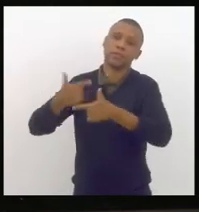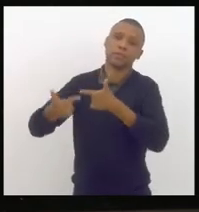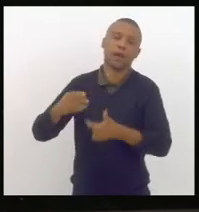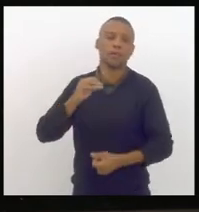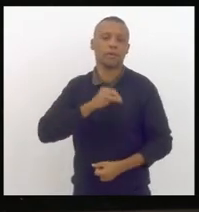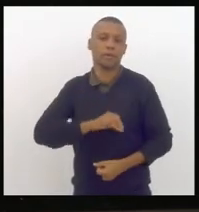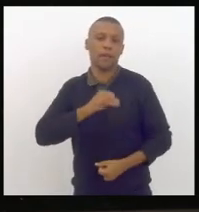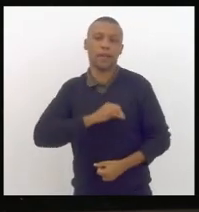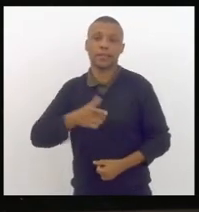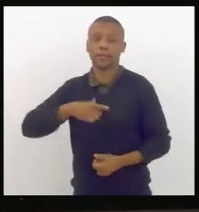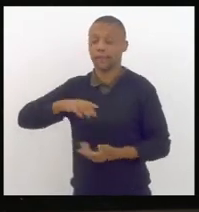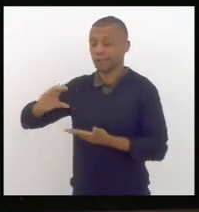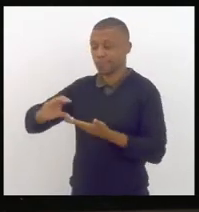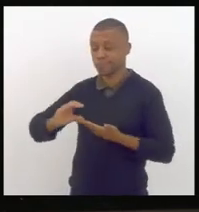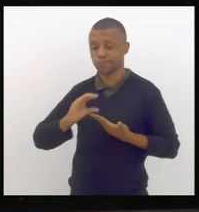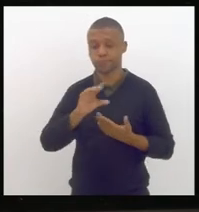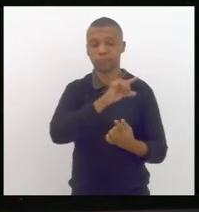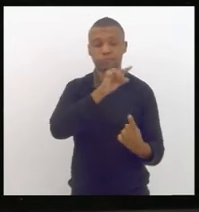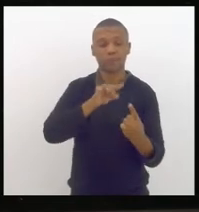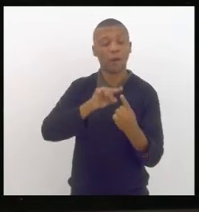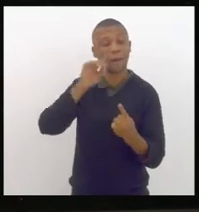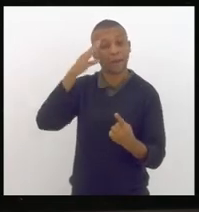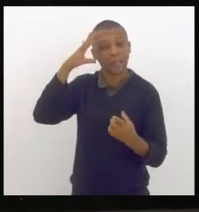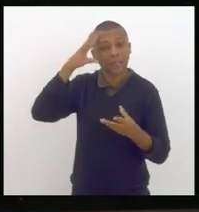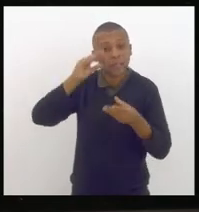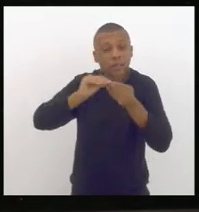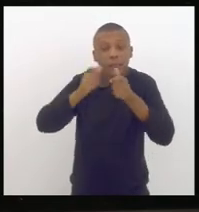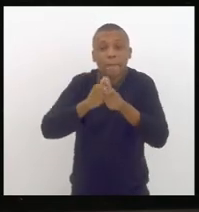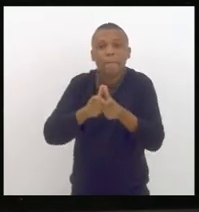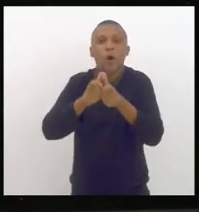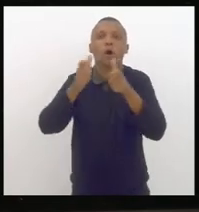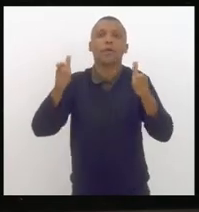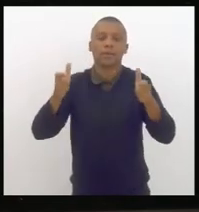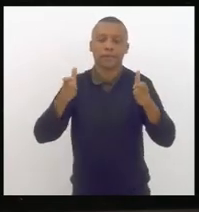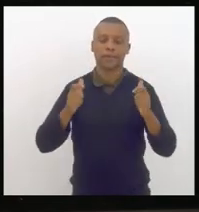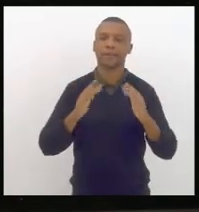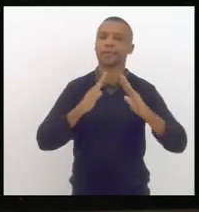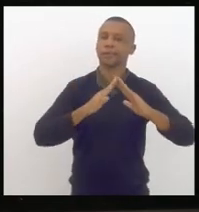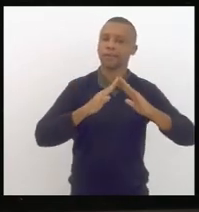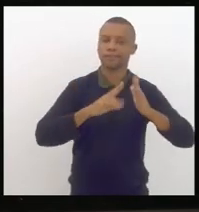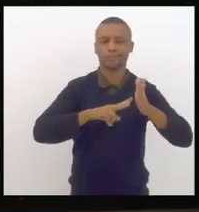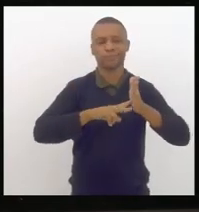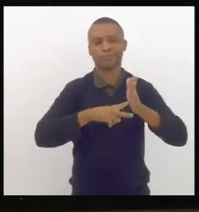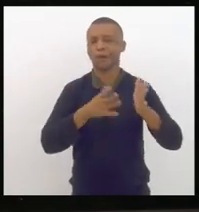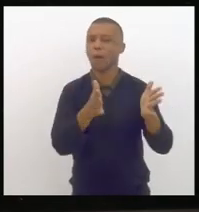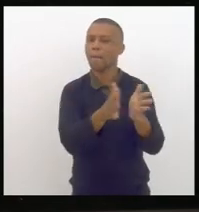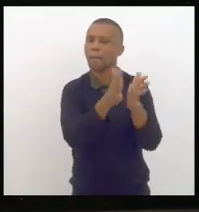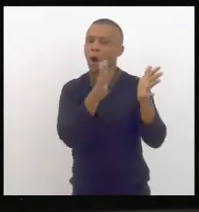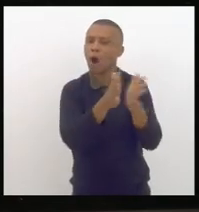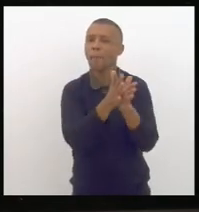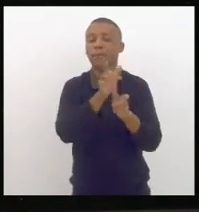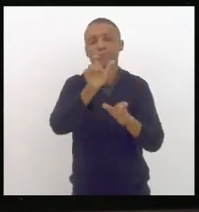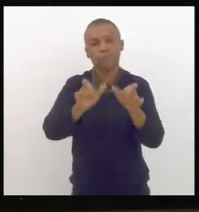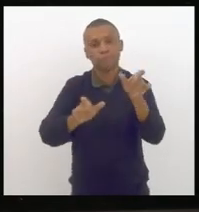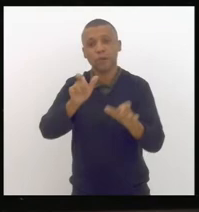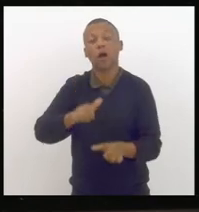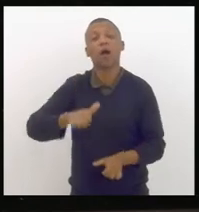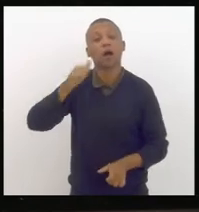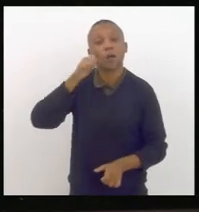fim, entendendo que a maioria das habitações de especial interesse social são habitadas por